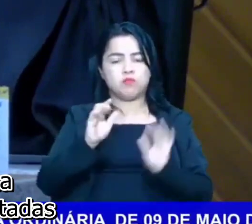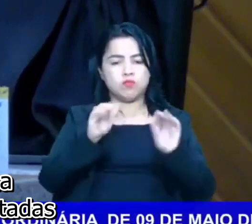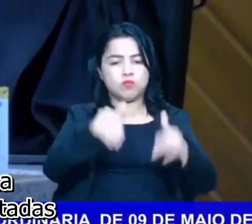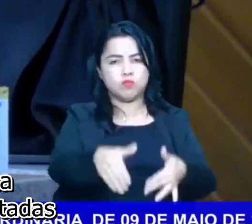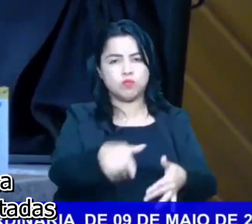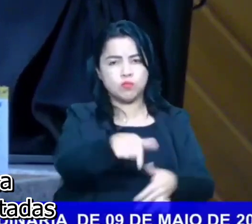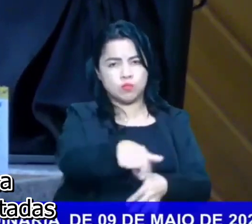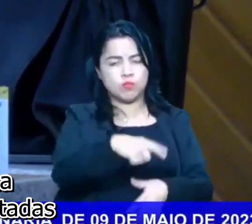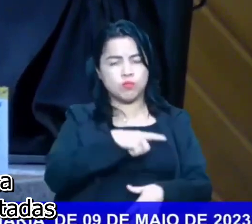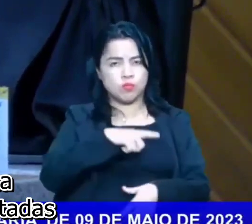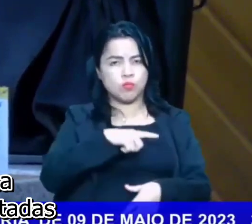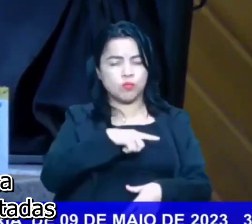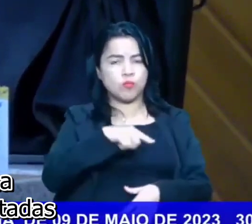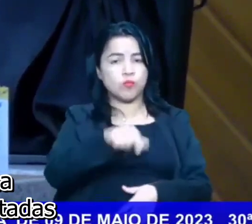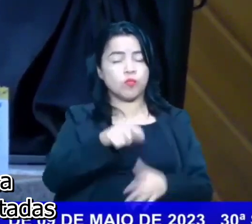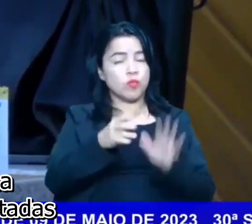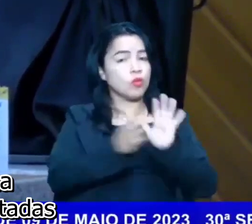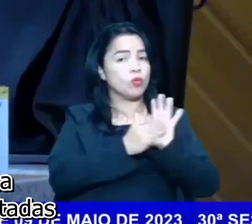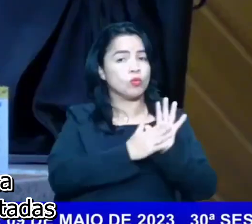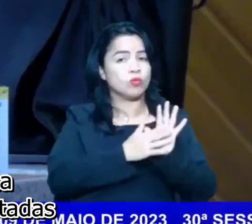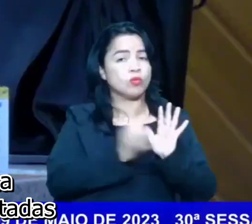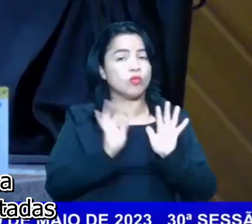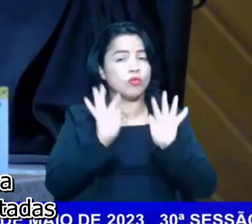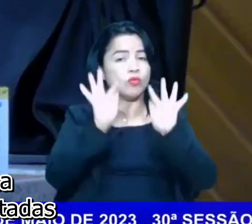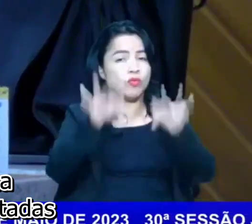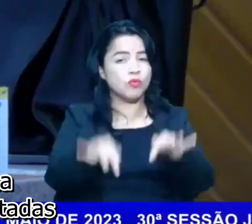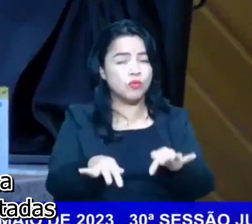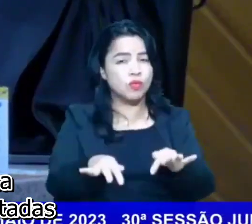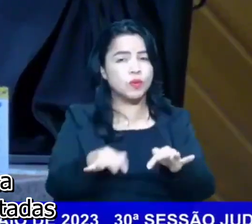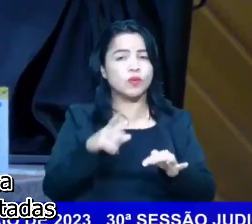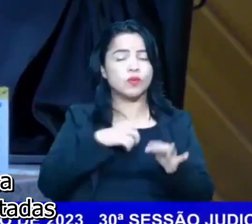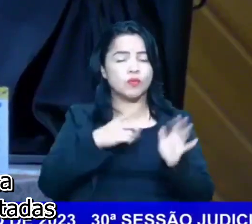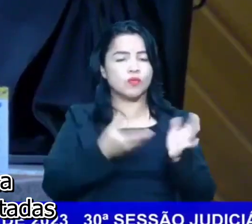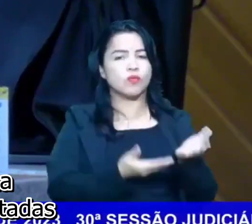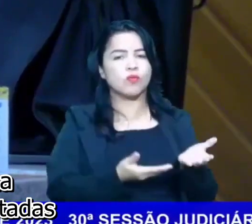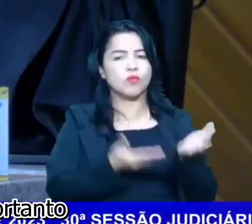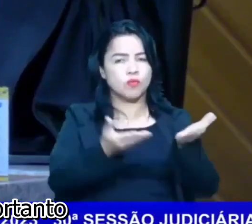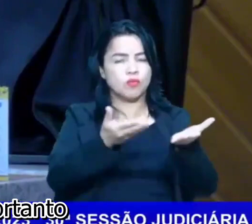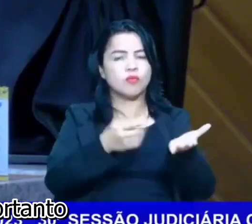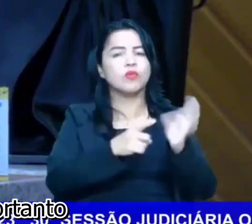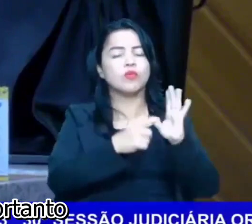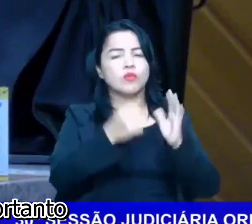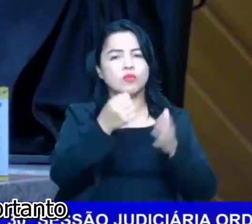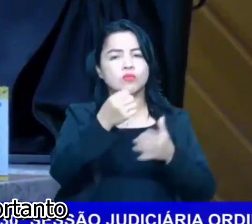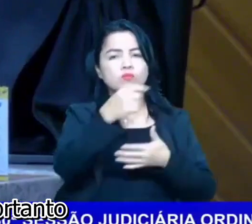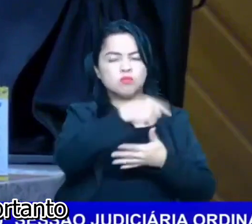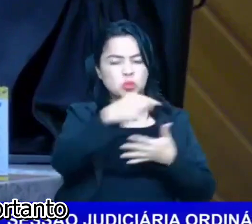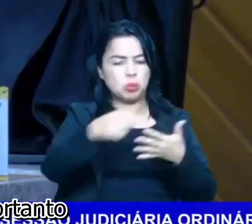específico, na prestação das contas finais, foram apresentados, né,